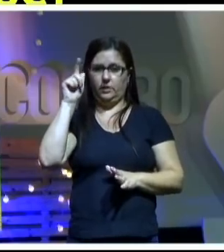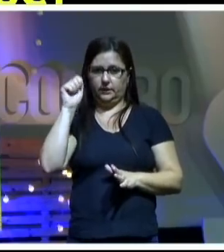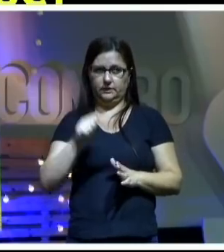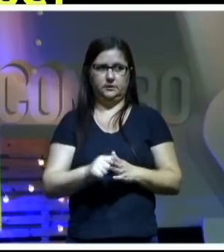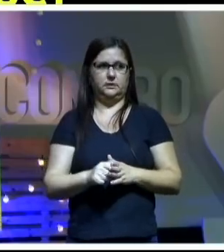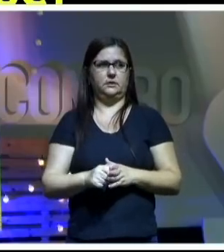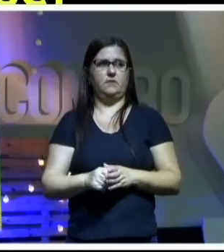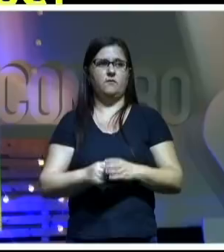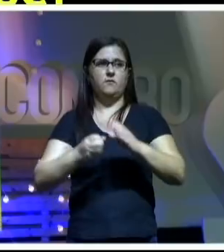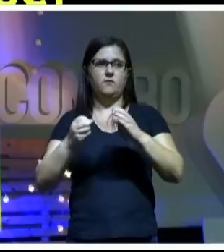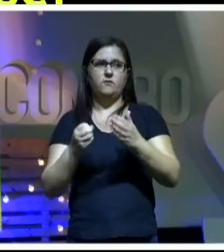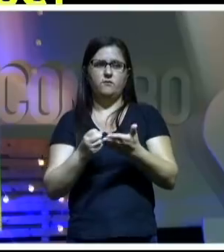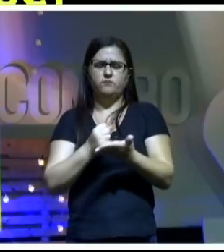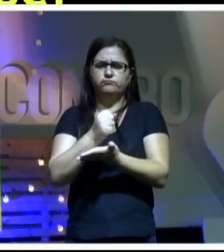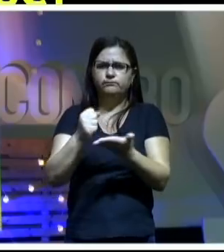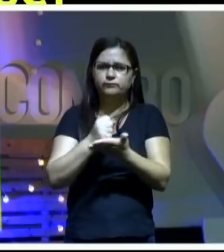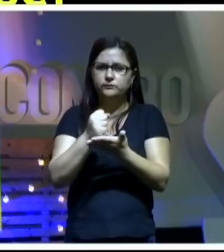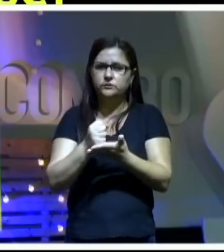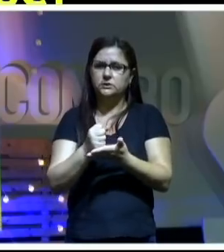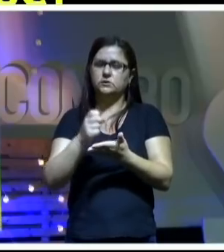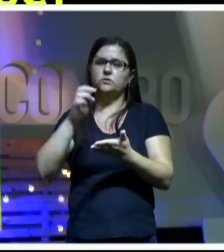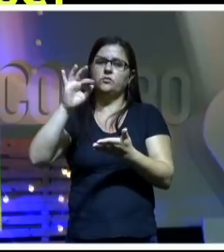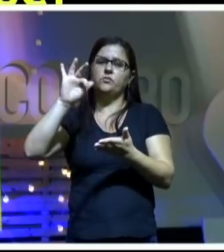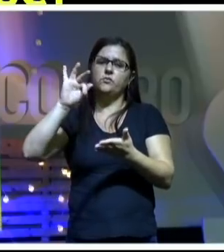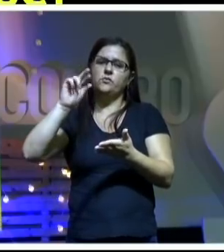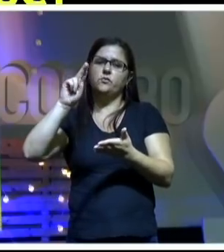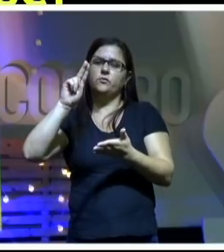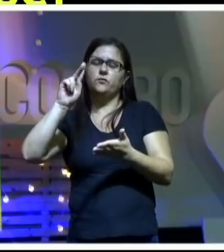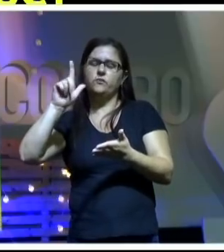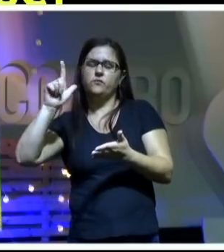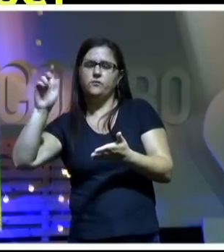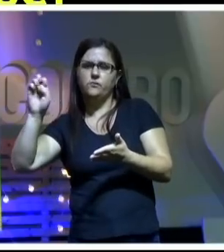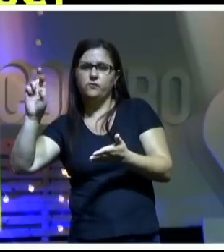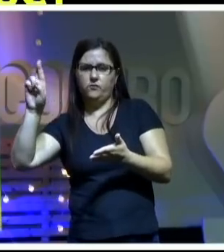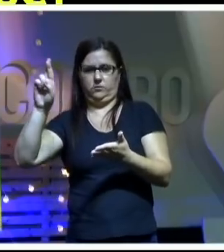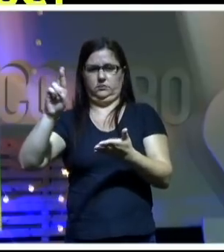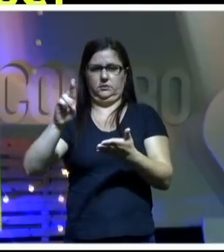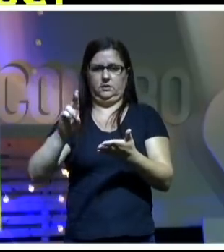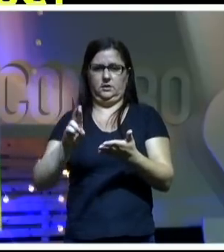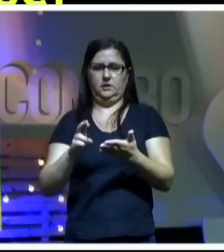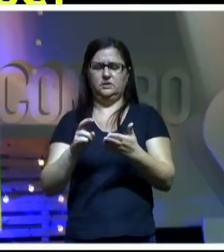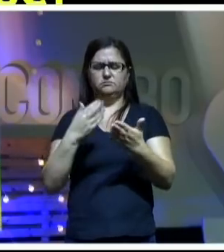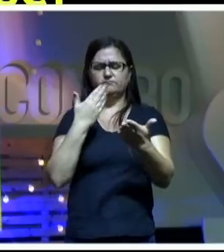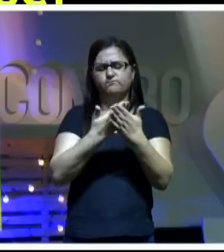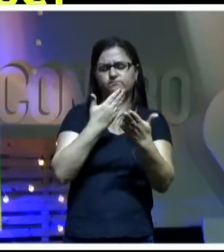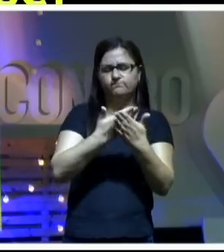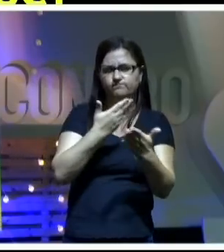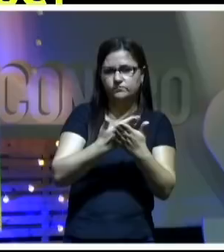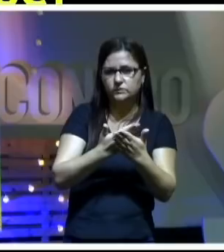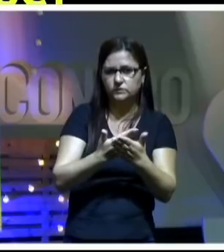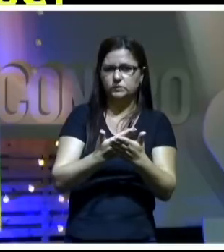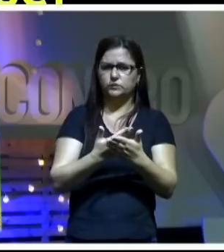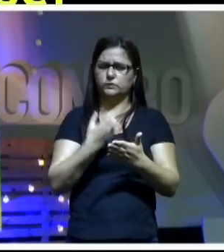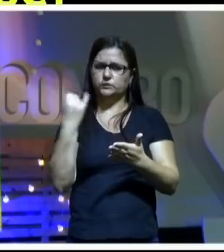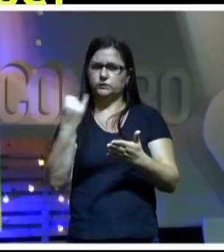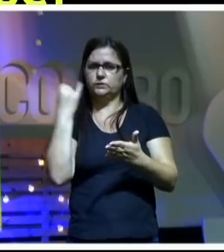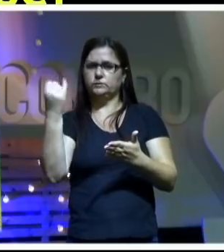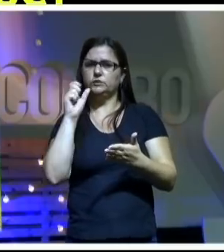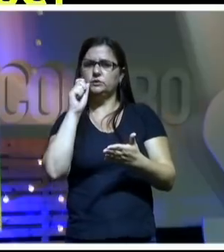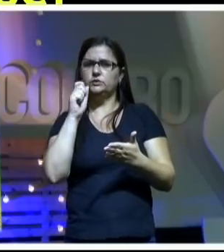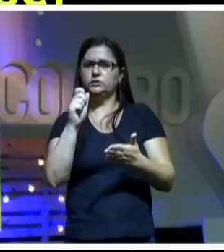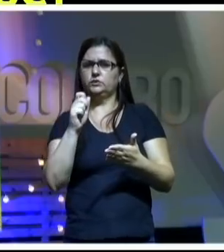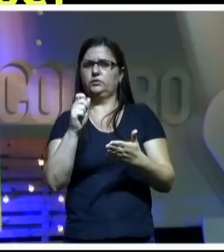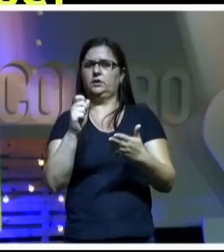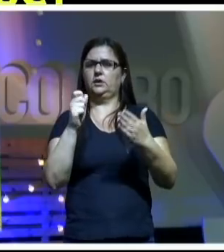que tentava ser mais inclusivo e mais um franqueado com estudos atuais como pensava do que o